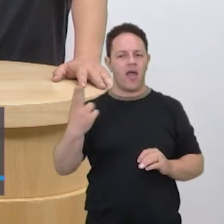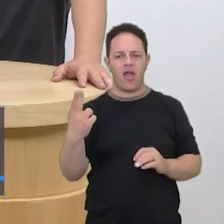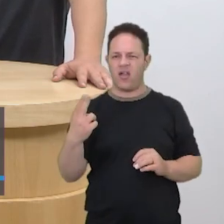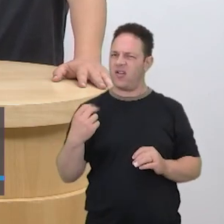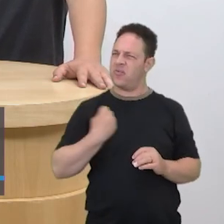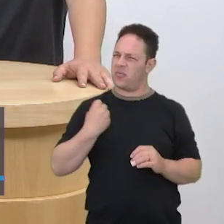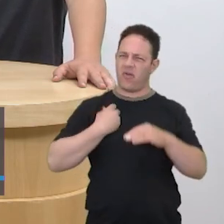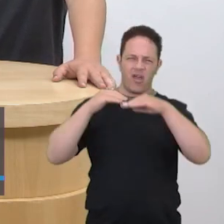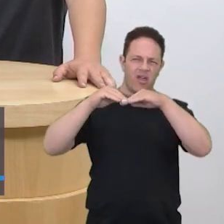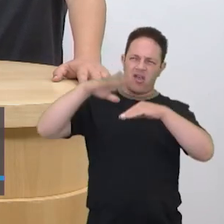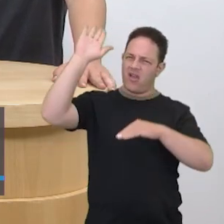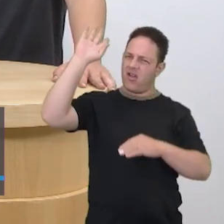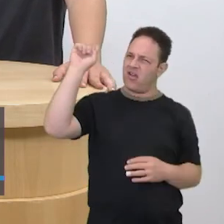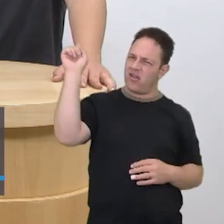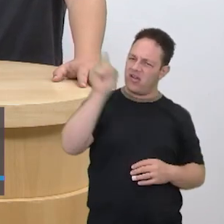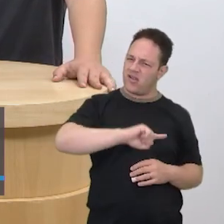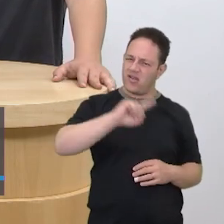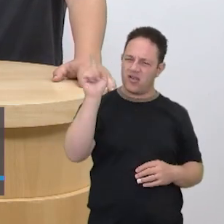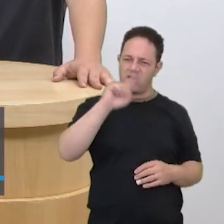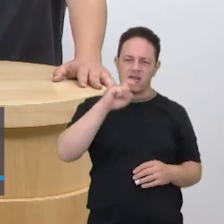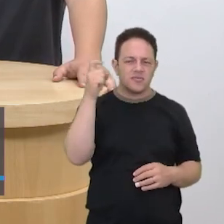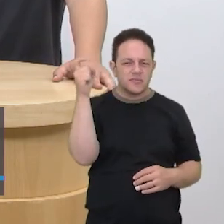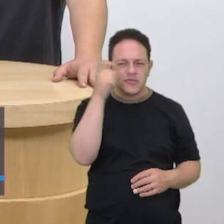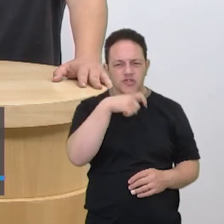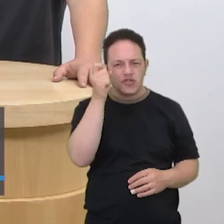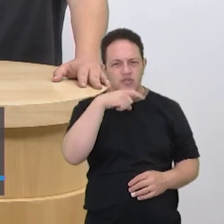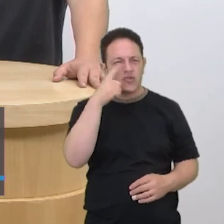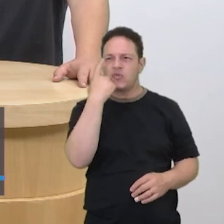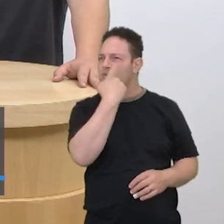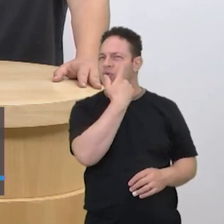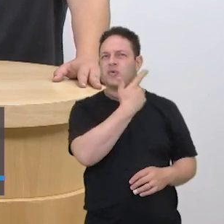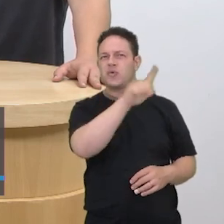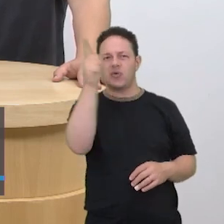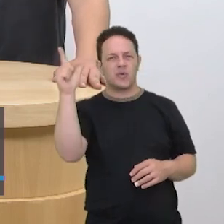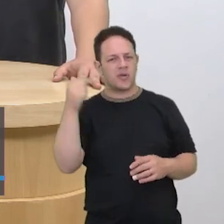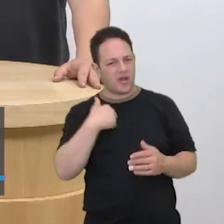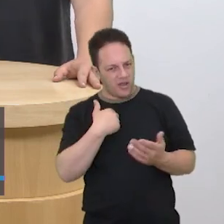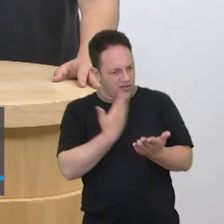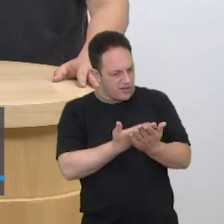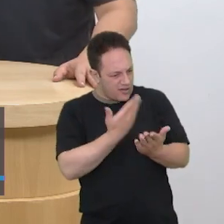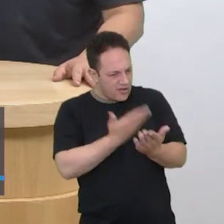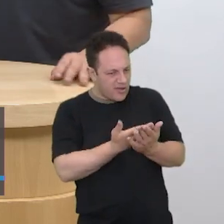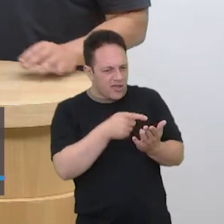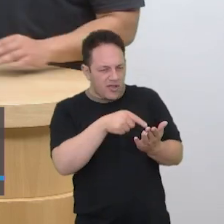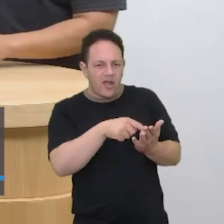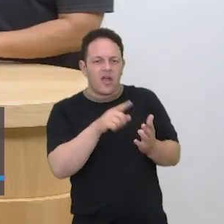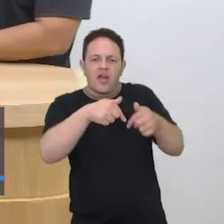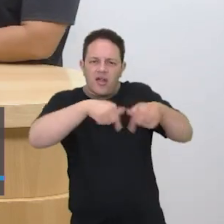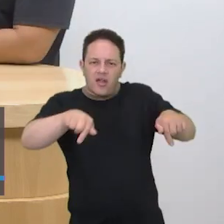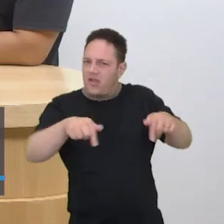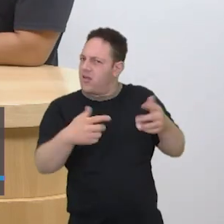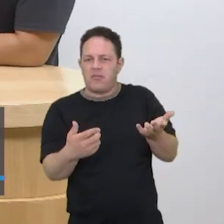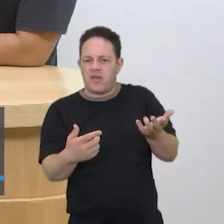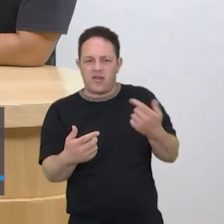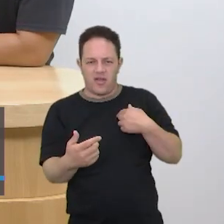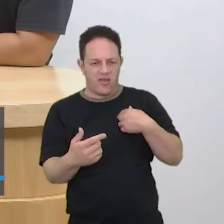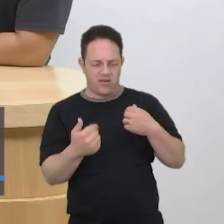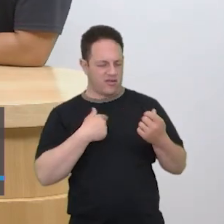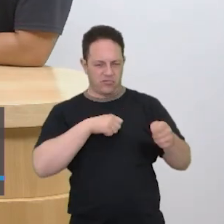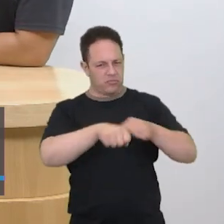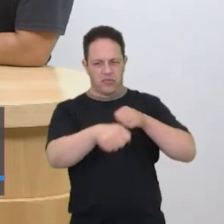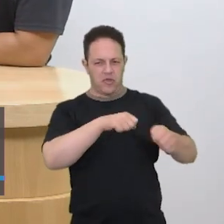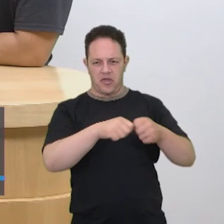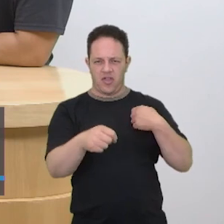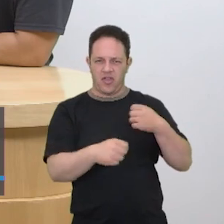olhava assim e falava, nossa, nunca vi isso, né? Estudei pra nada. Vou pegar meu diploma e vou rasgar, porque não é possível.